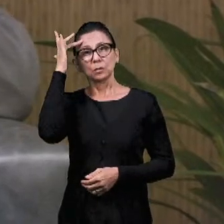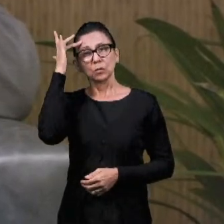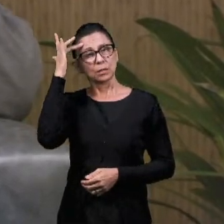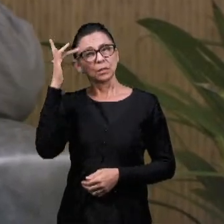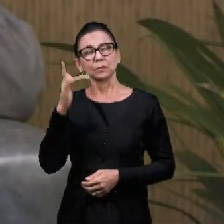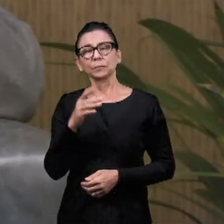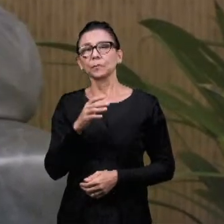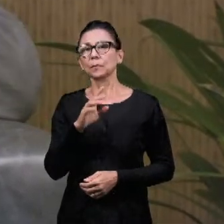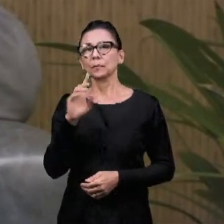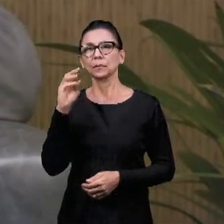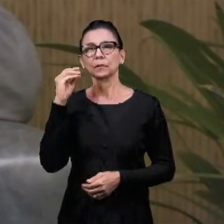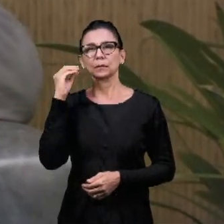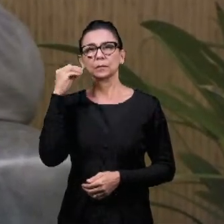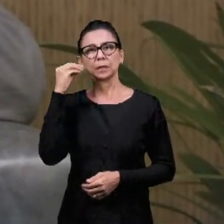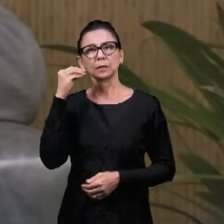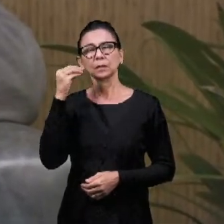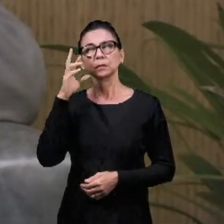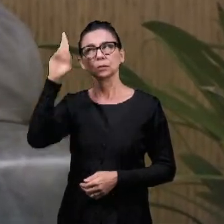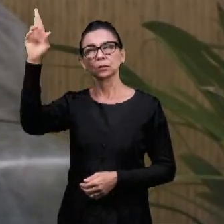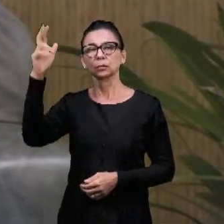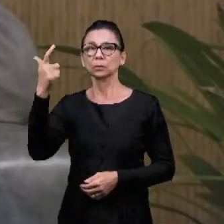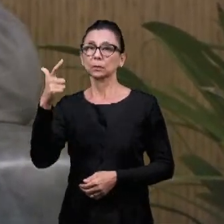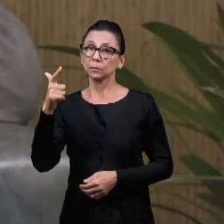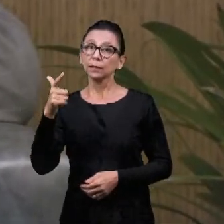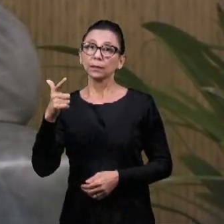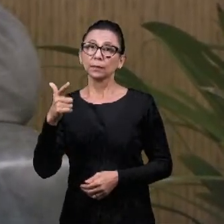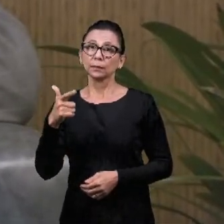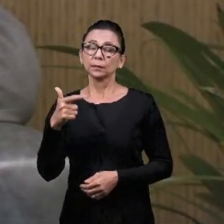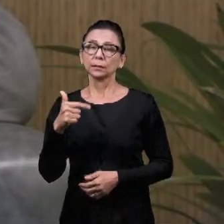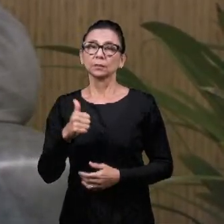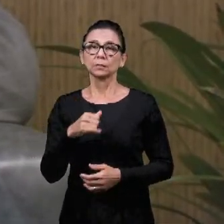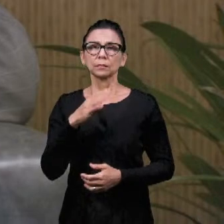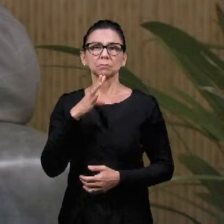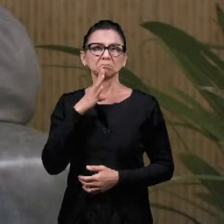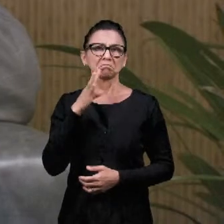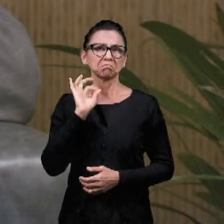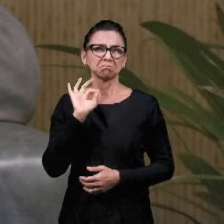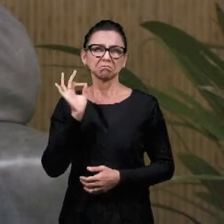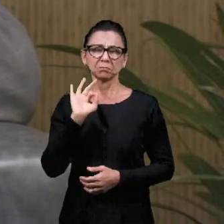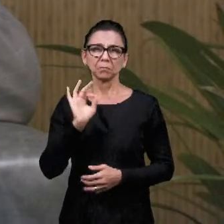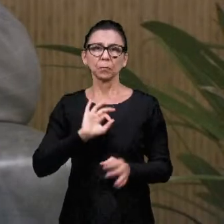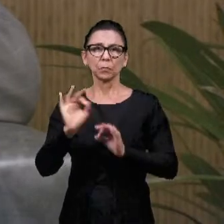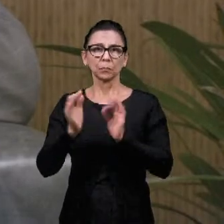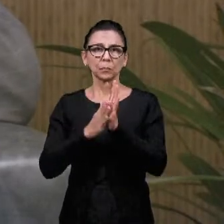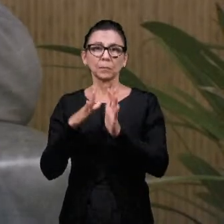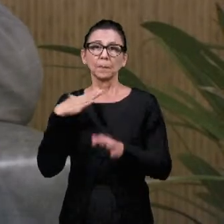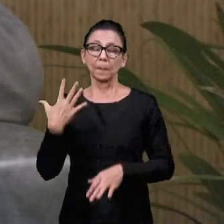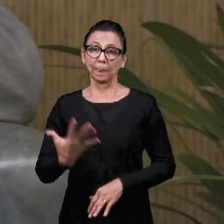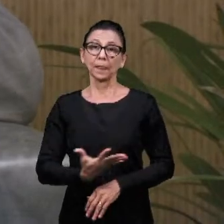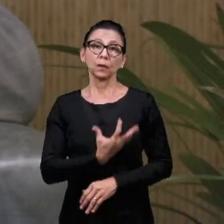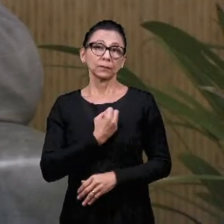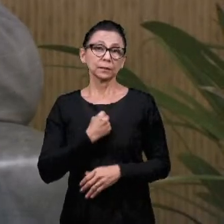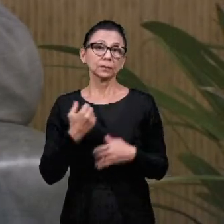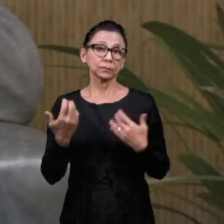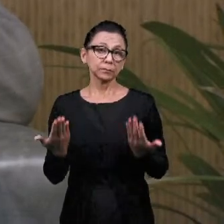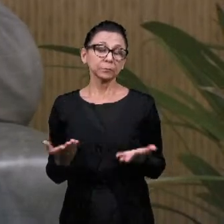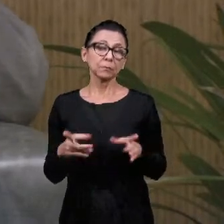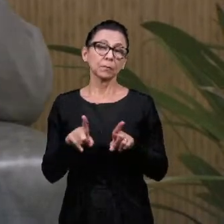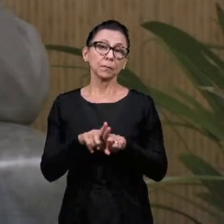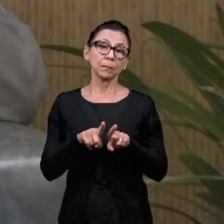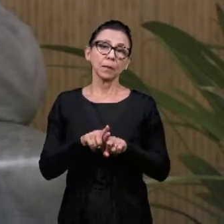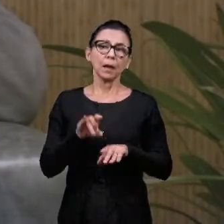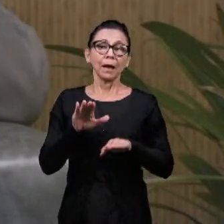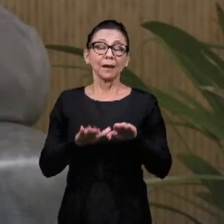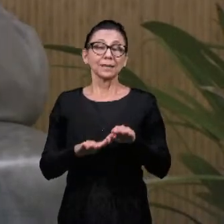está orando, pedindo ao Senhor uma bênção. Esse culto é um culto muito especial para isso. Também, às vezes, tem